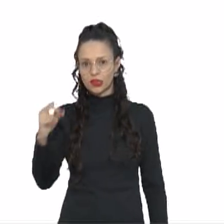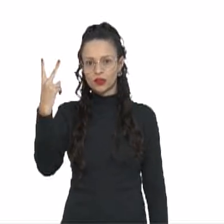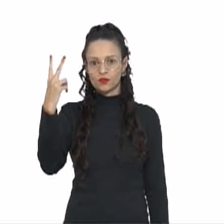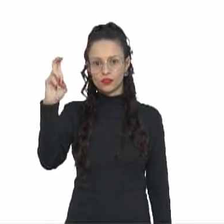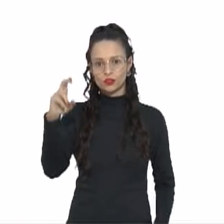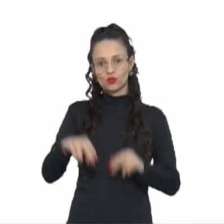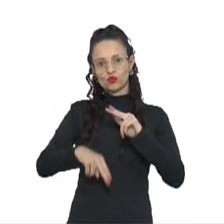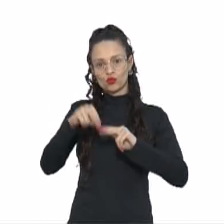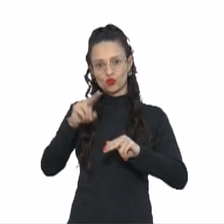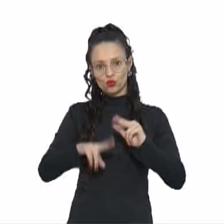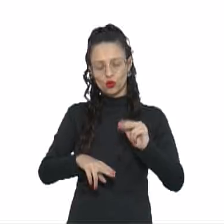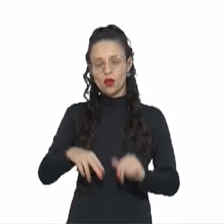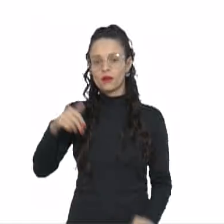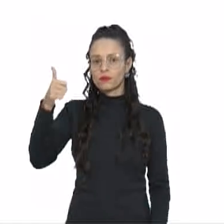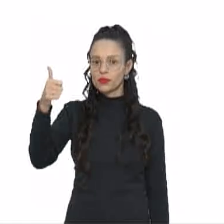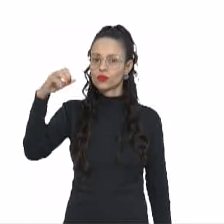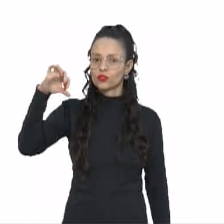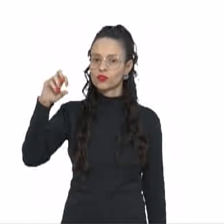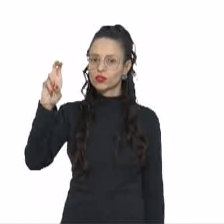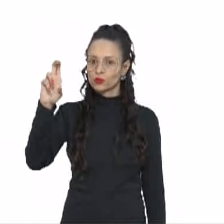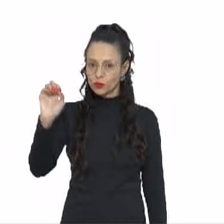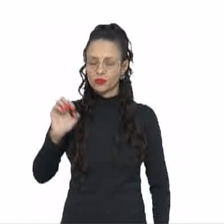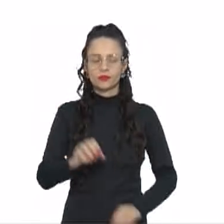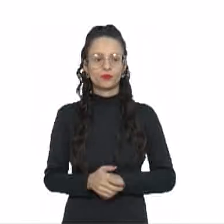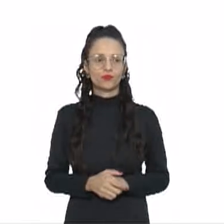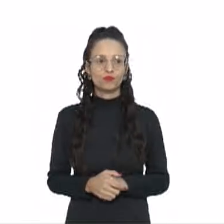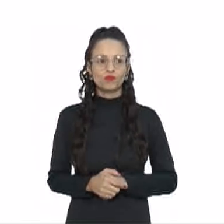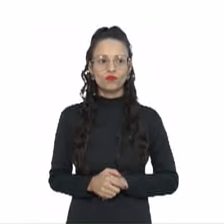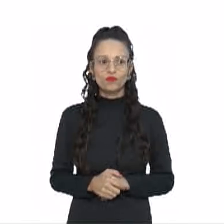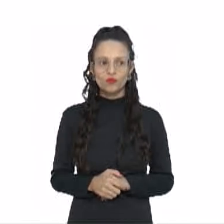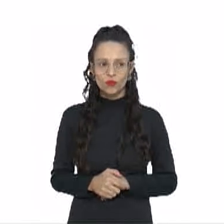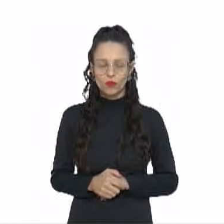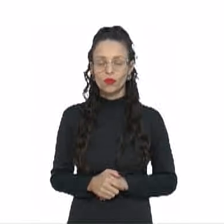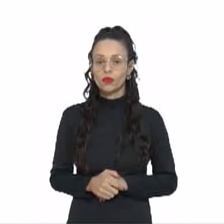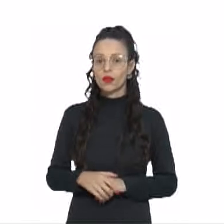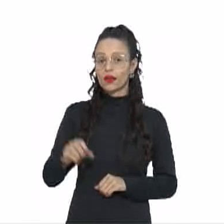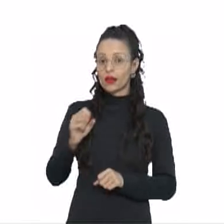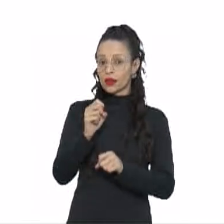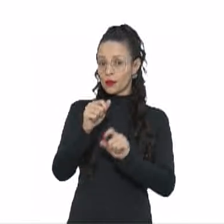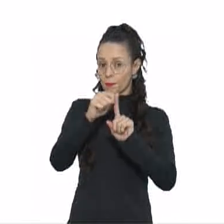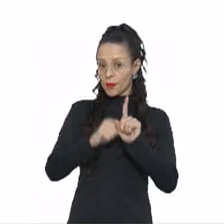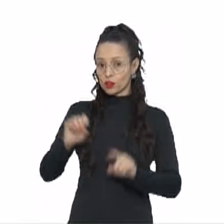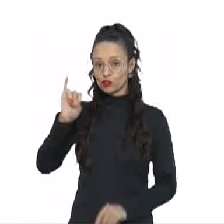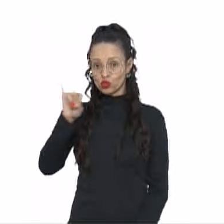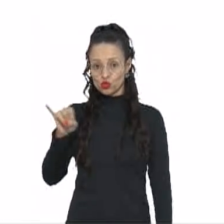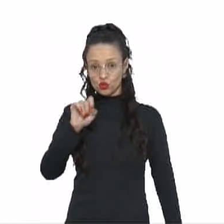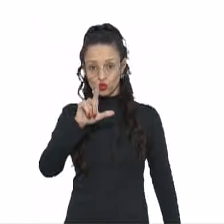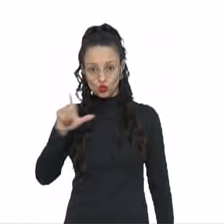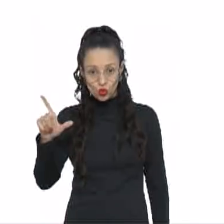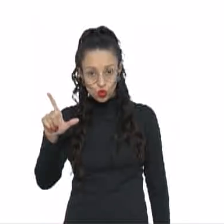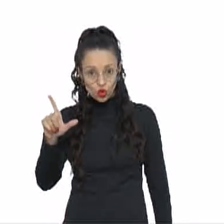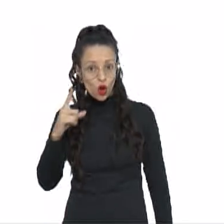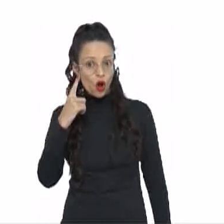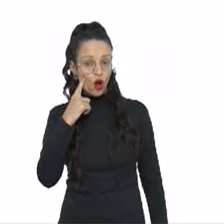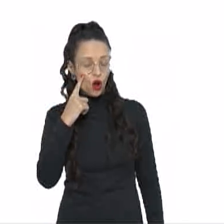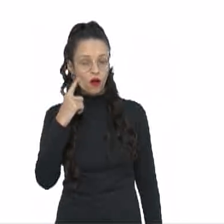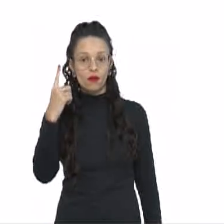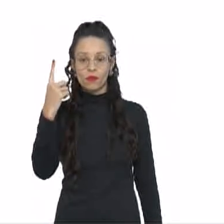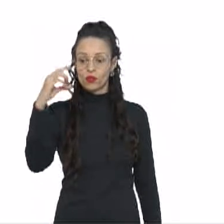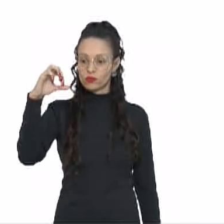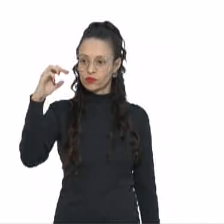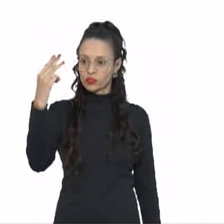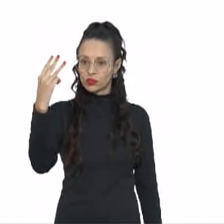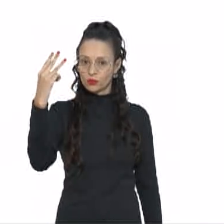de junho de 1950. Em julho de 53, reparou, 3 anos depois,